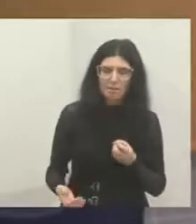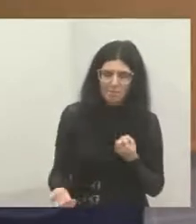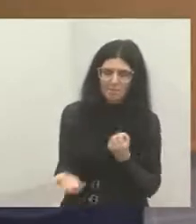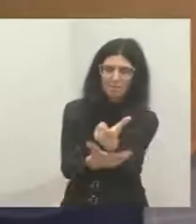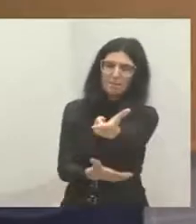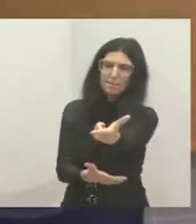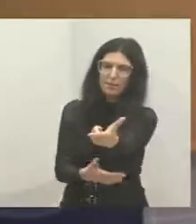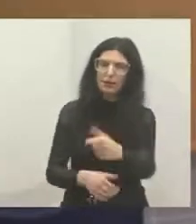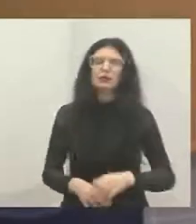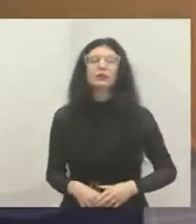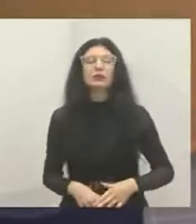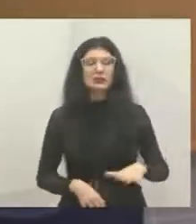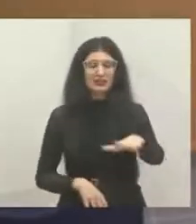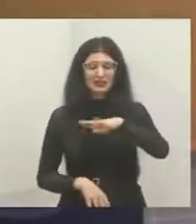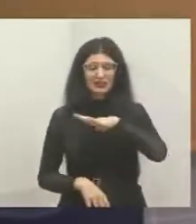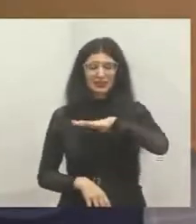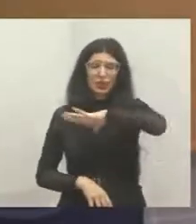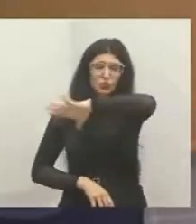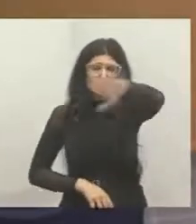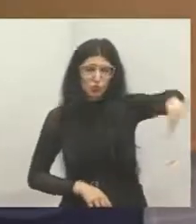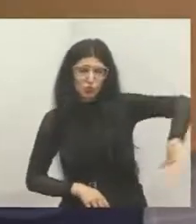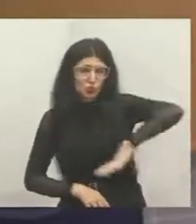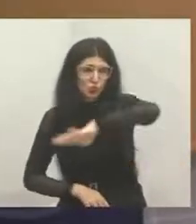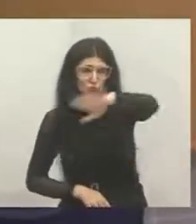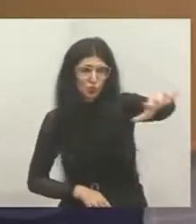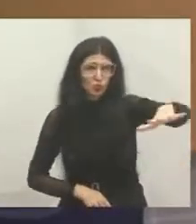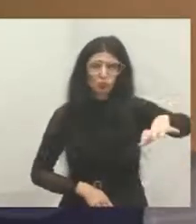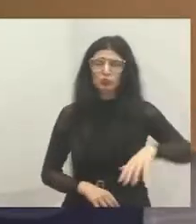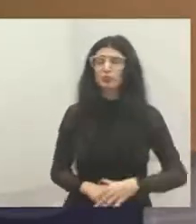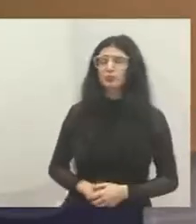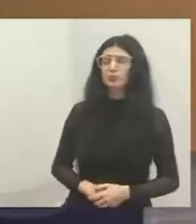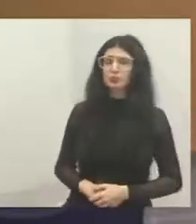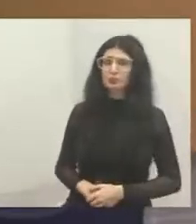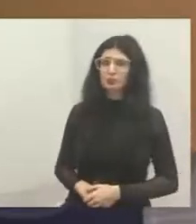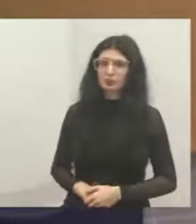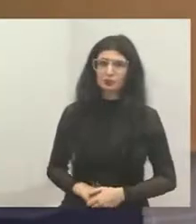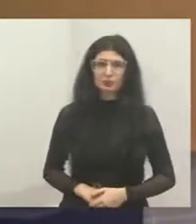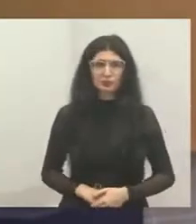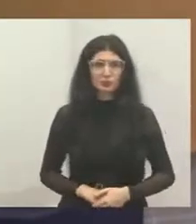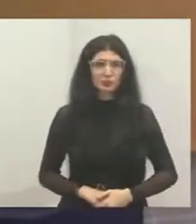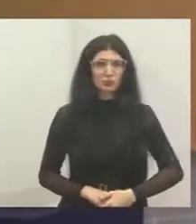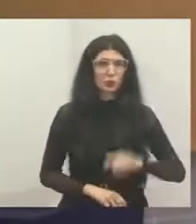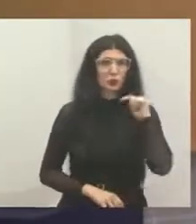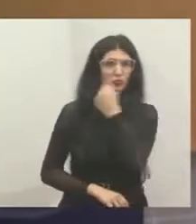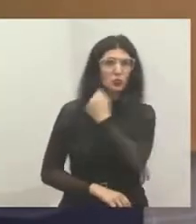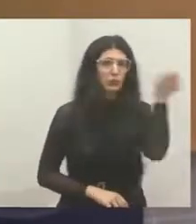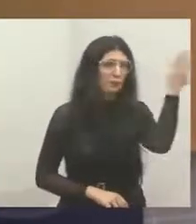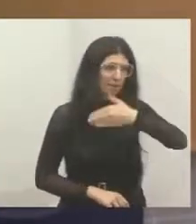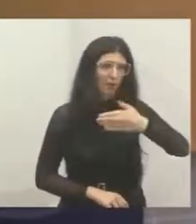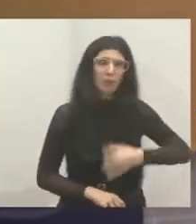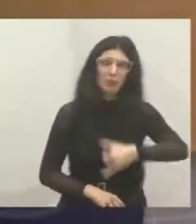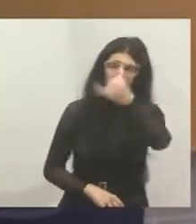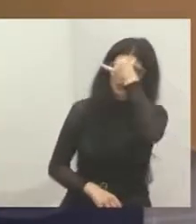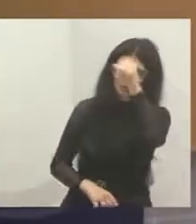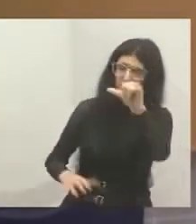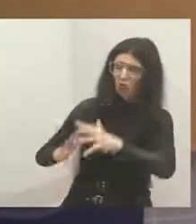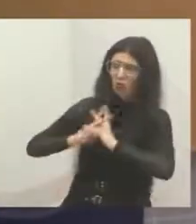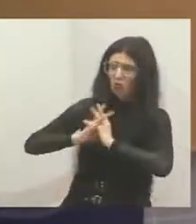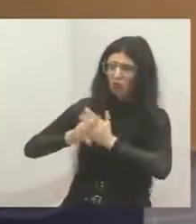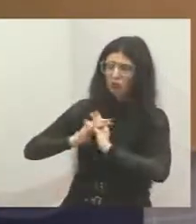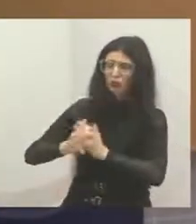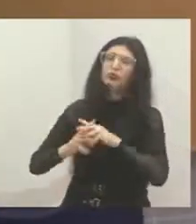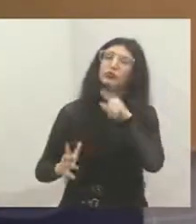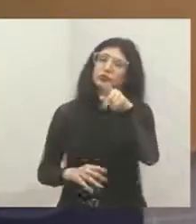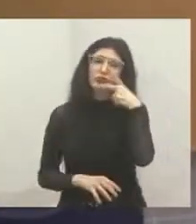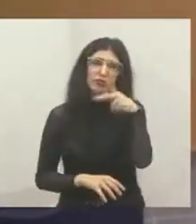de acordo com a LRF na apresentação, que nós temos essa colocação. Então, para não confundir da forma que você menciona inicialmente,